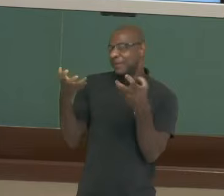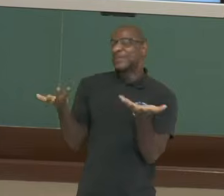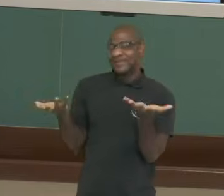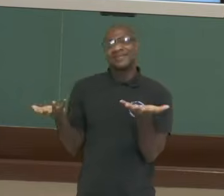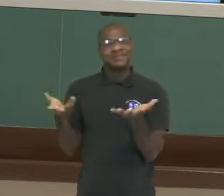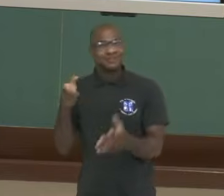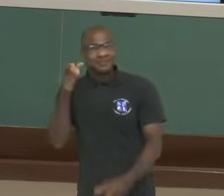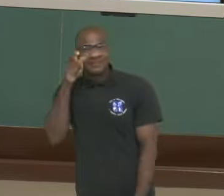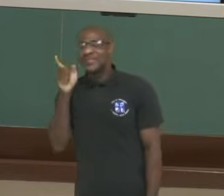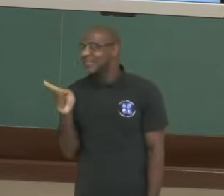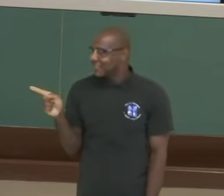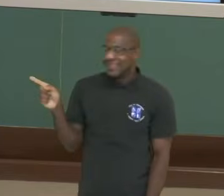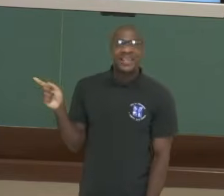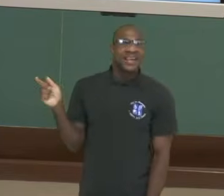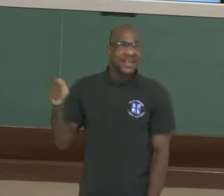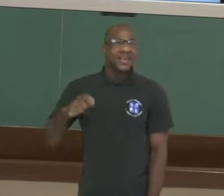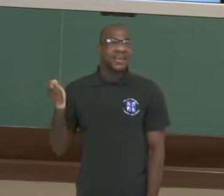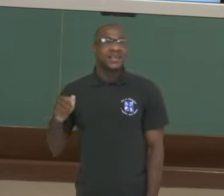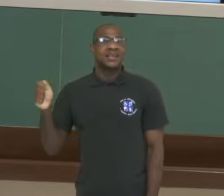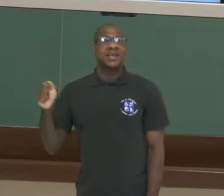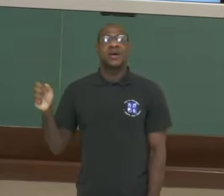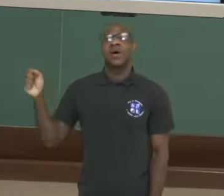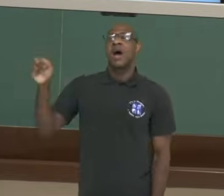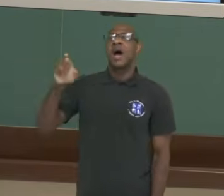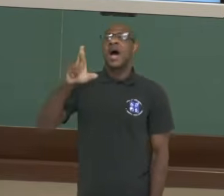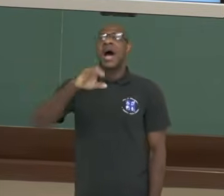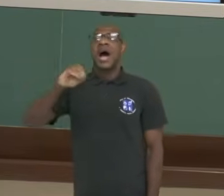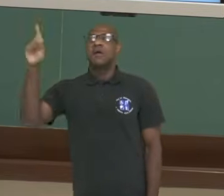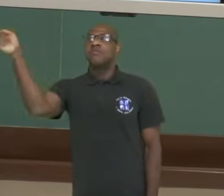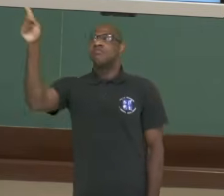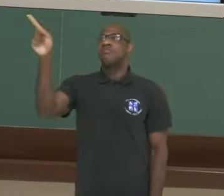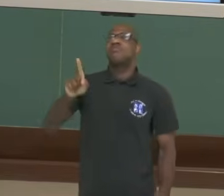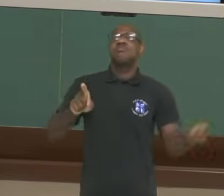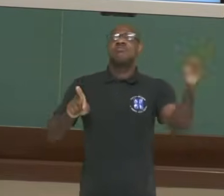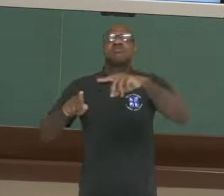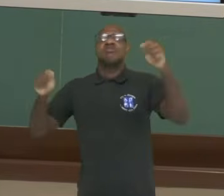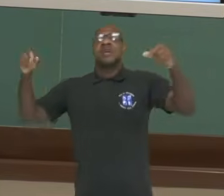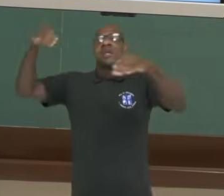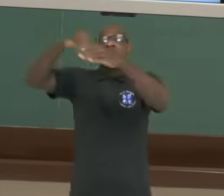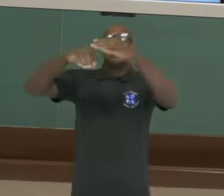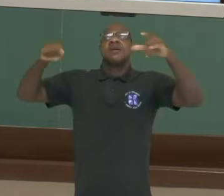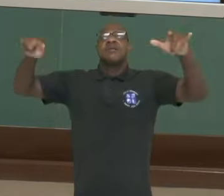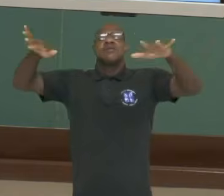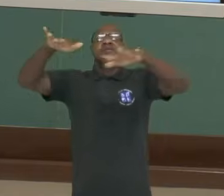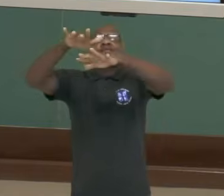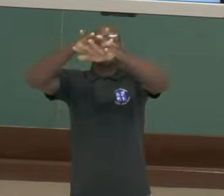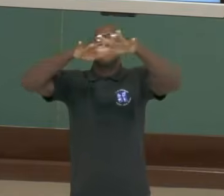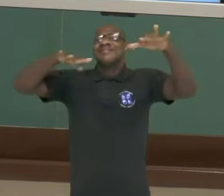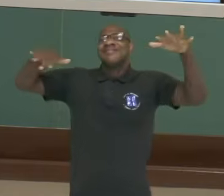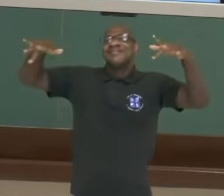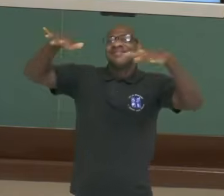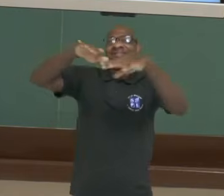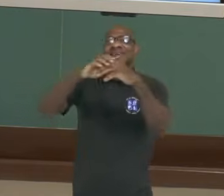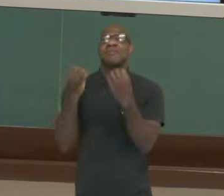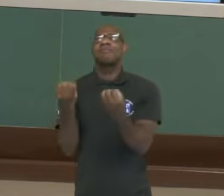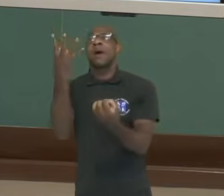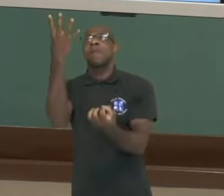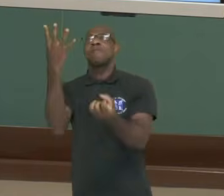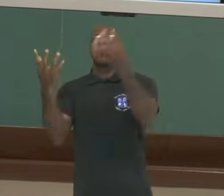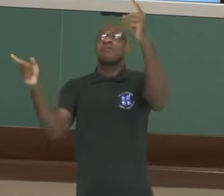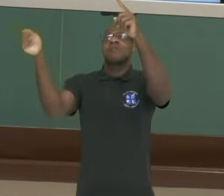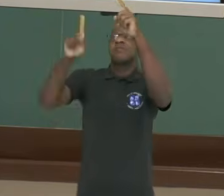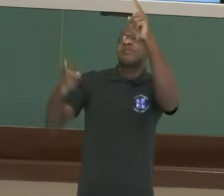nota que é um relâmpago, é um raio que ocorre entre as nuvens, né? Que está tendo ali uma disparidade ali